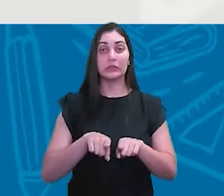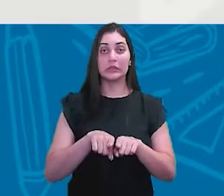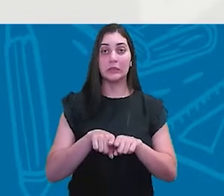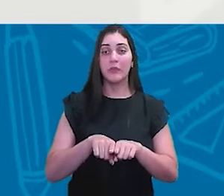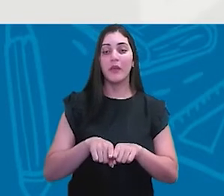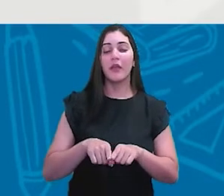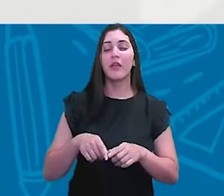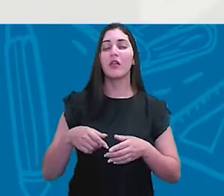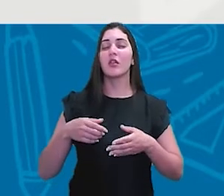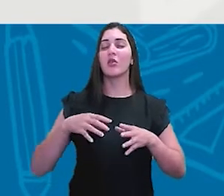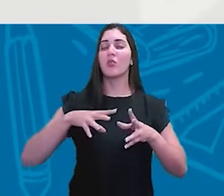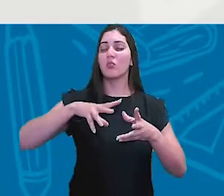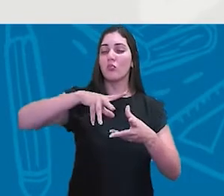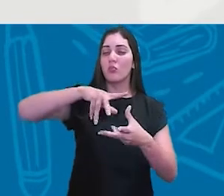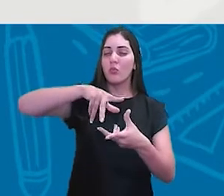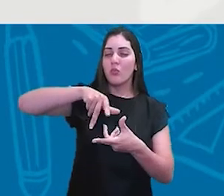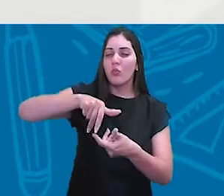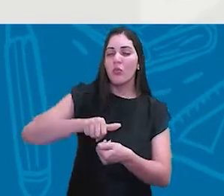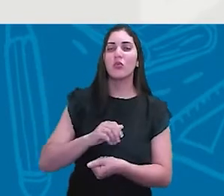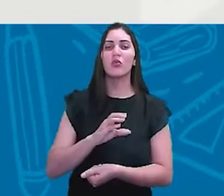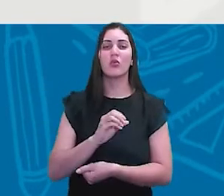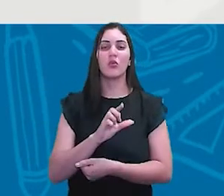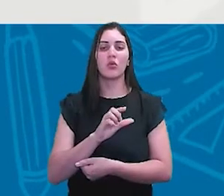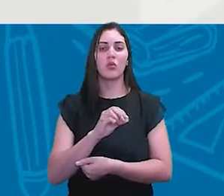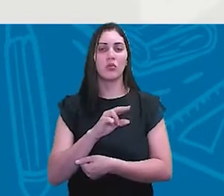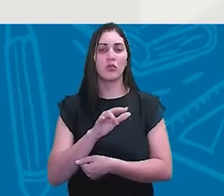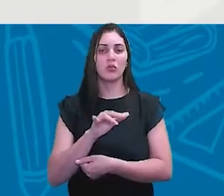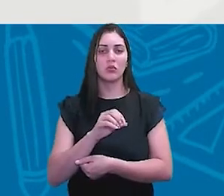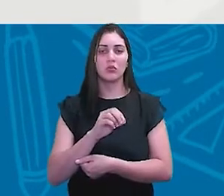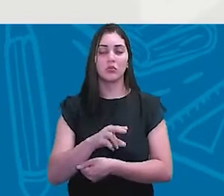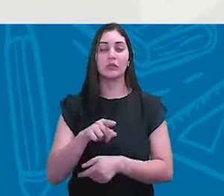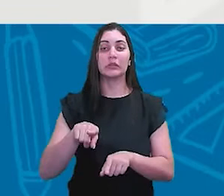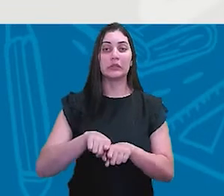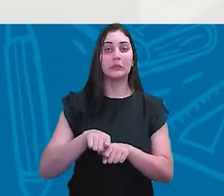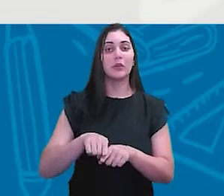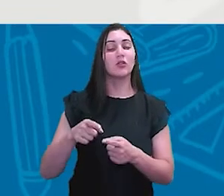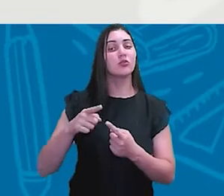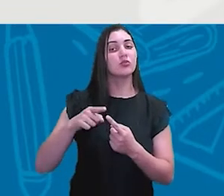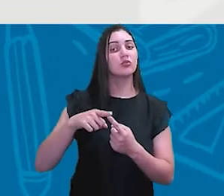mundo, então tinha as matérias-primas vindas